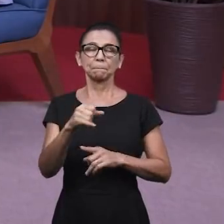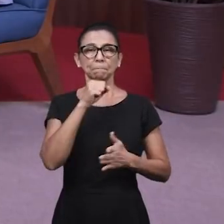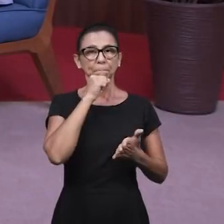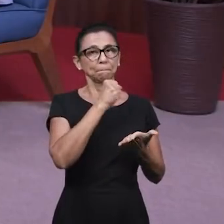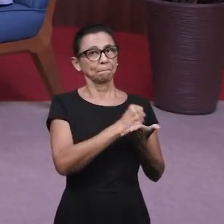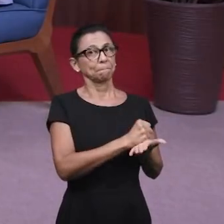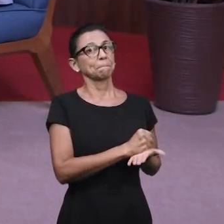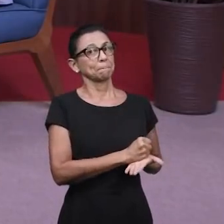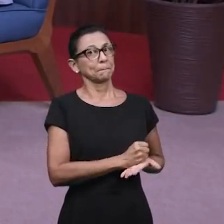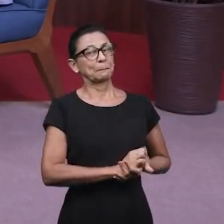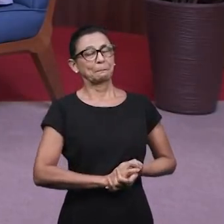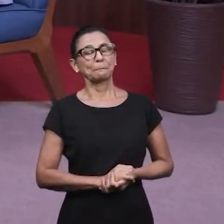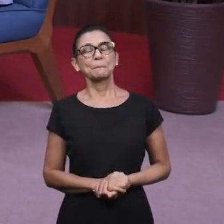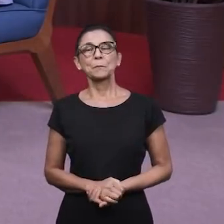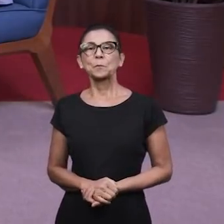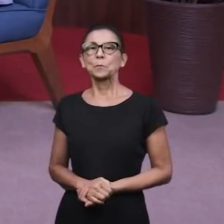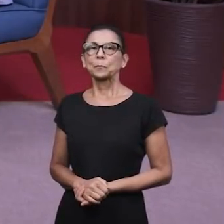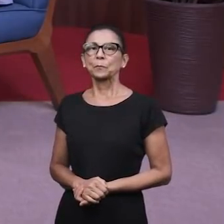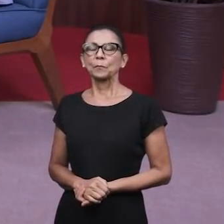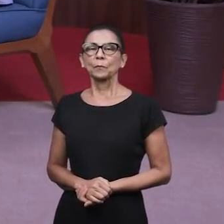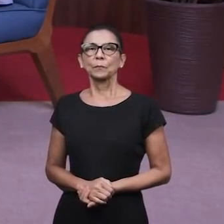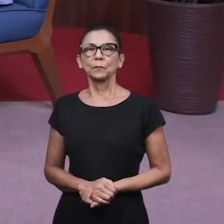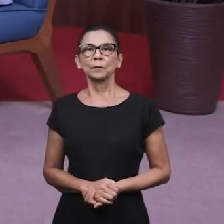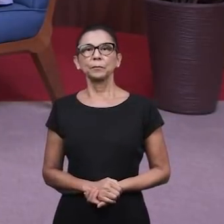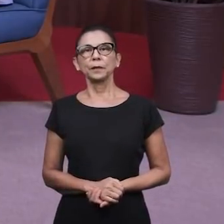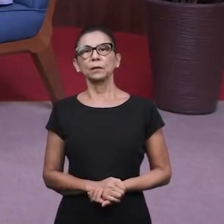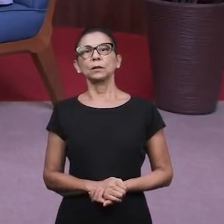um tipo profético, exatamente. A vítima.